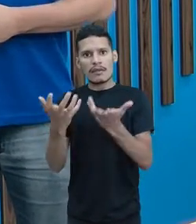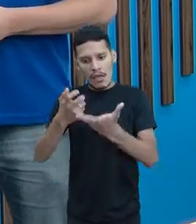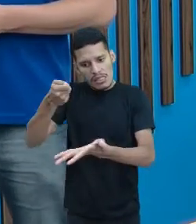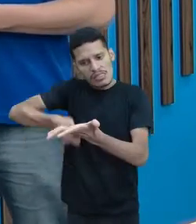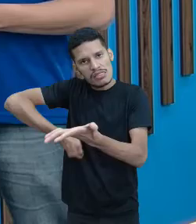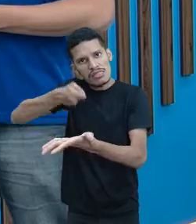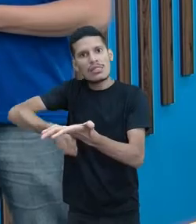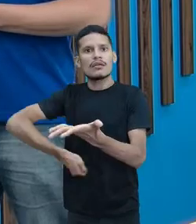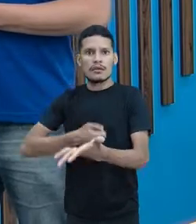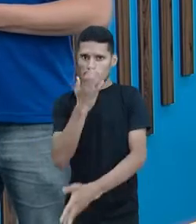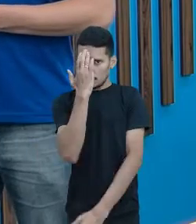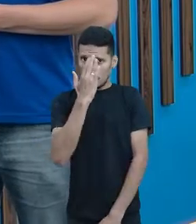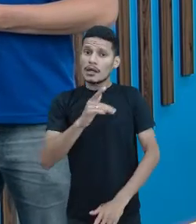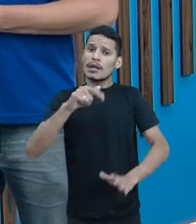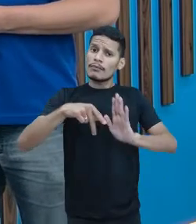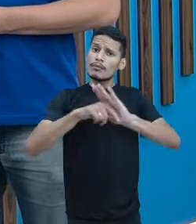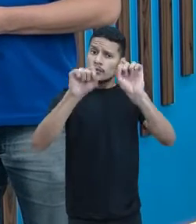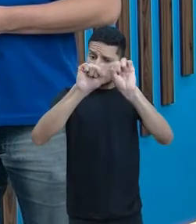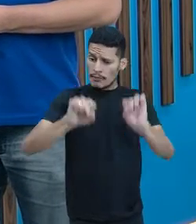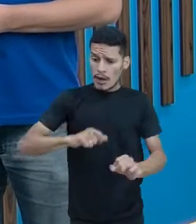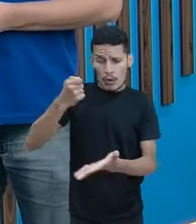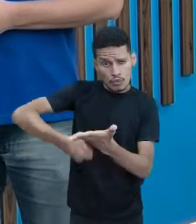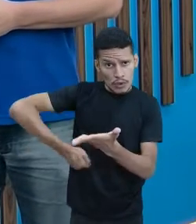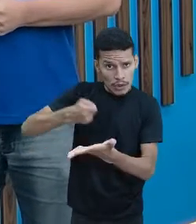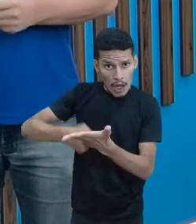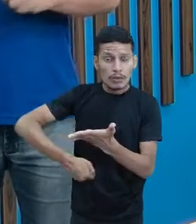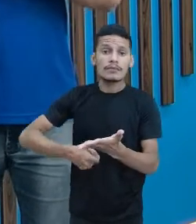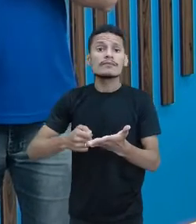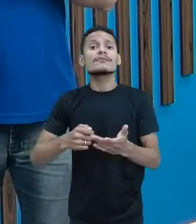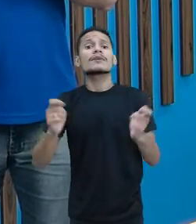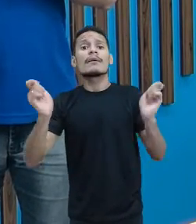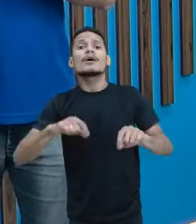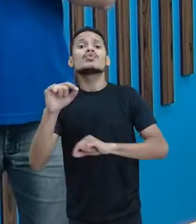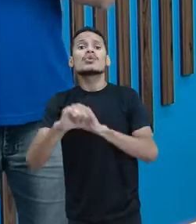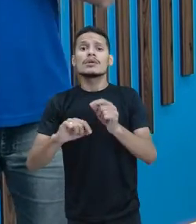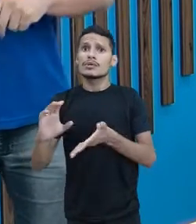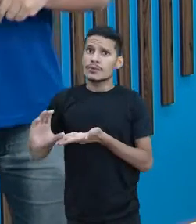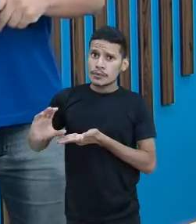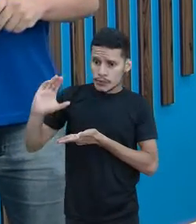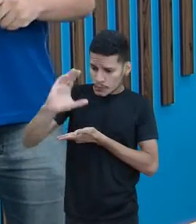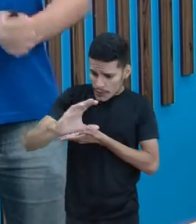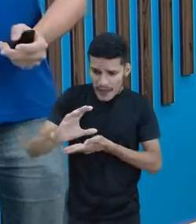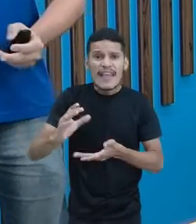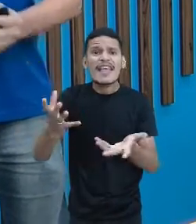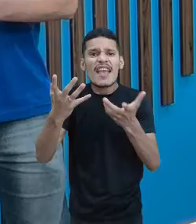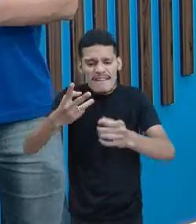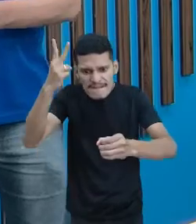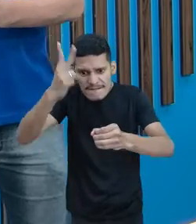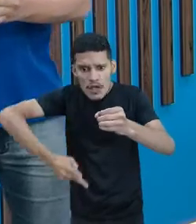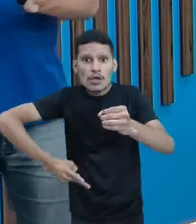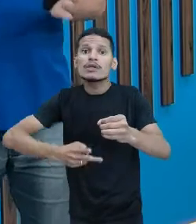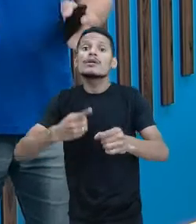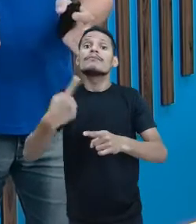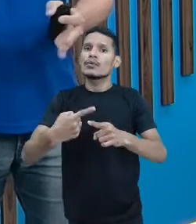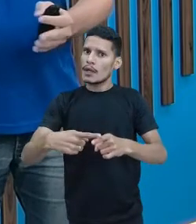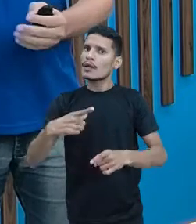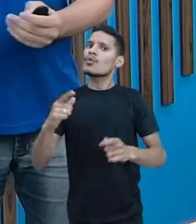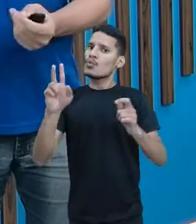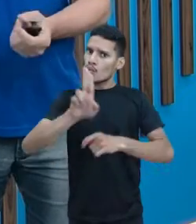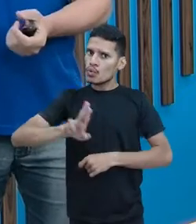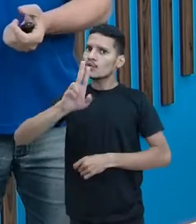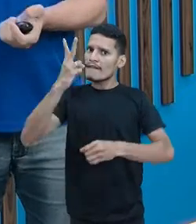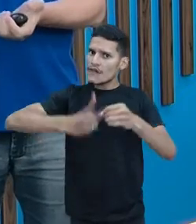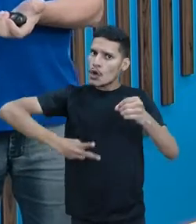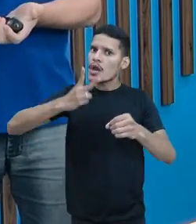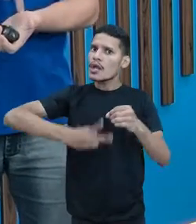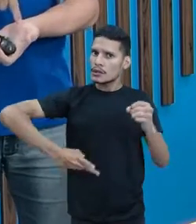bom? Então, é um regime político autoritário mantido através da violência, porque as ditaduras precisam usar da violência,